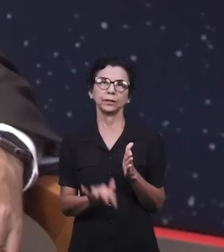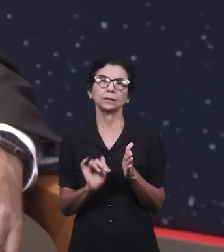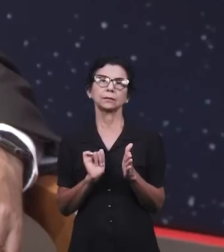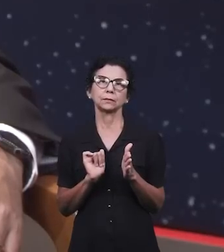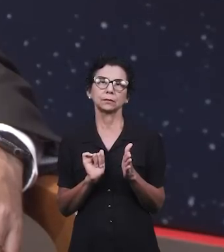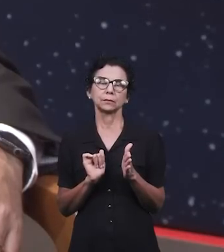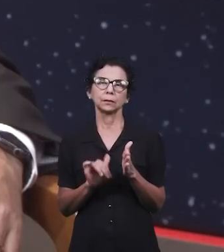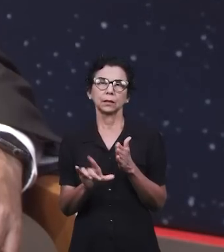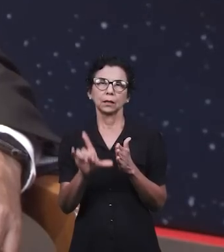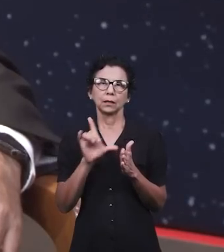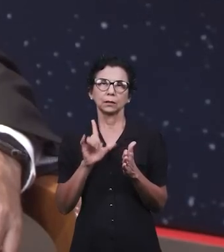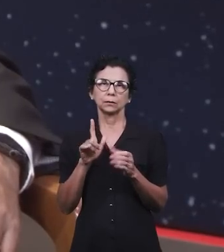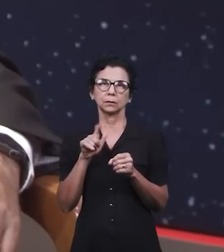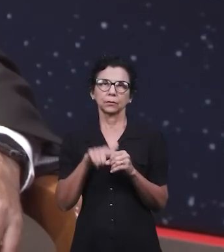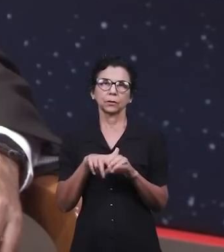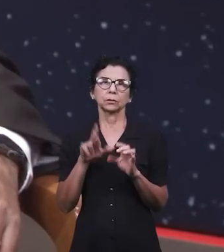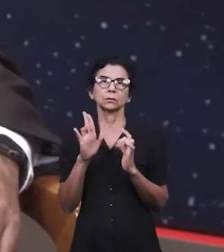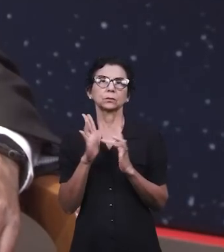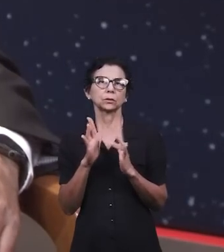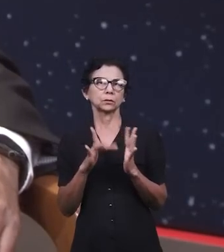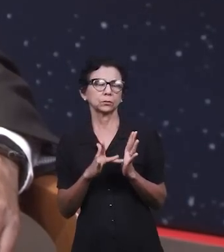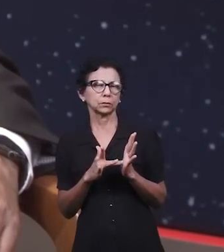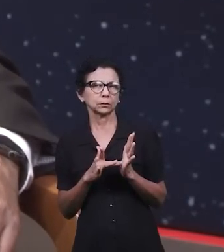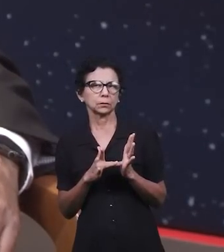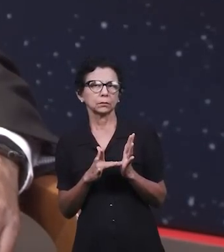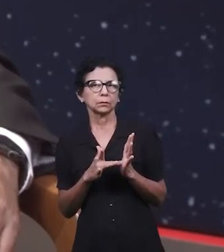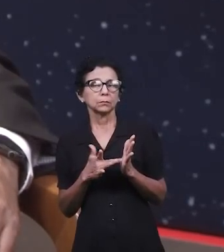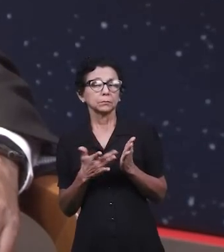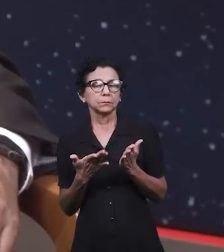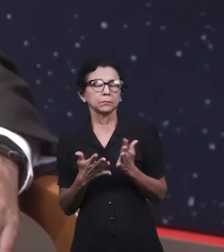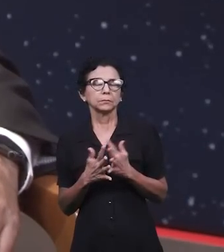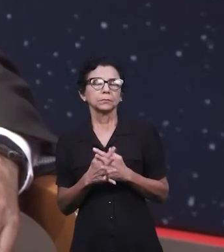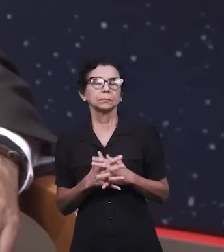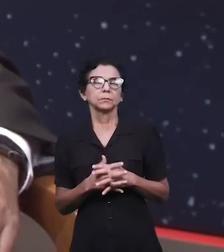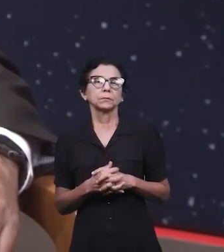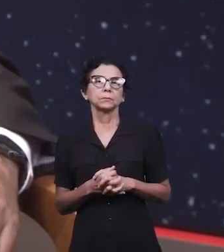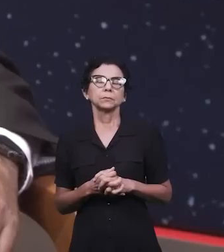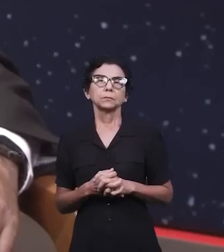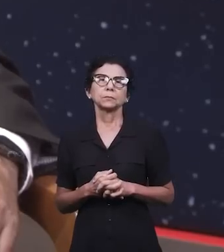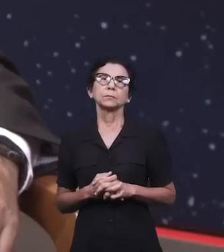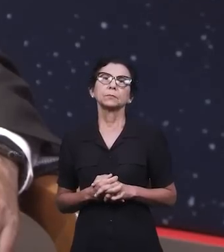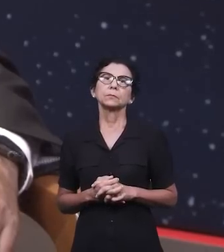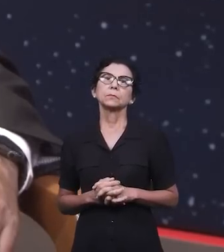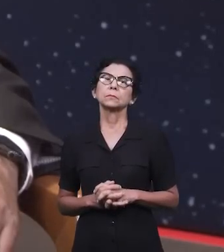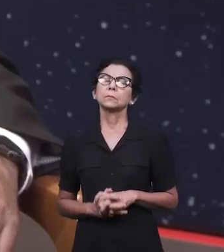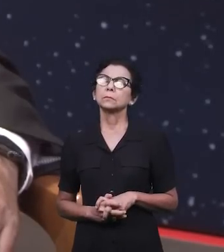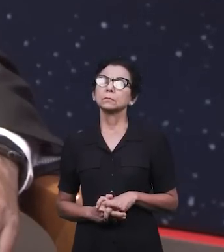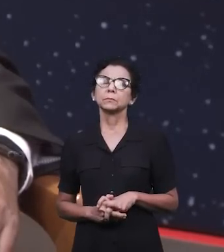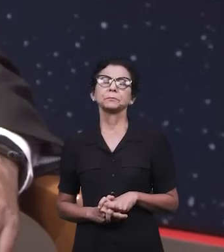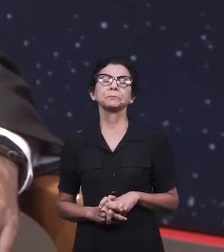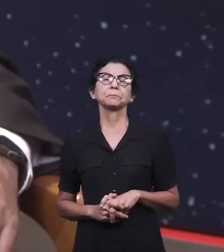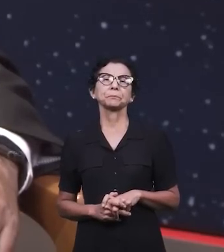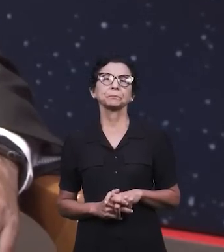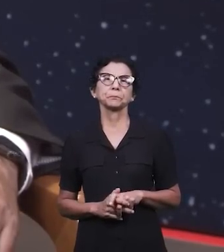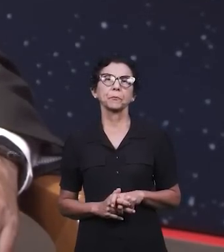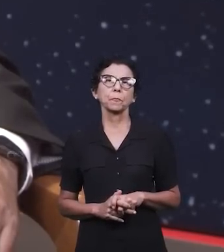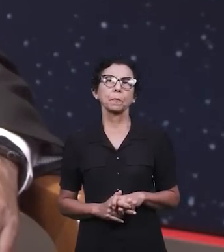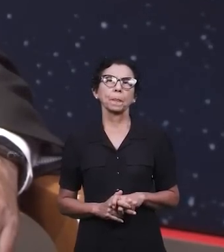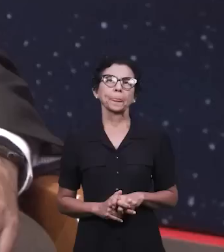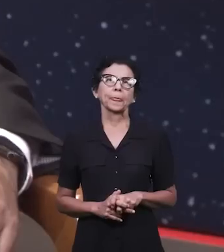É o período que antecede a volta do Senhor Jesus. Então é nesse sentido. Houve toda uma